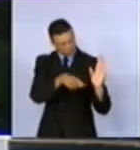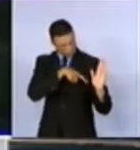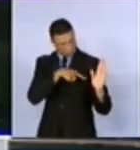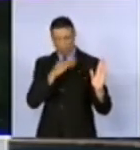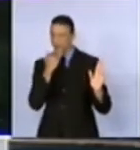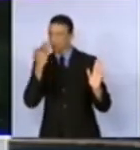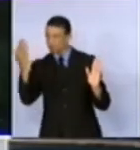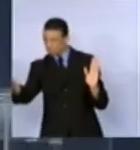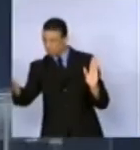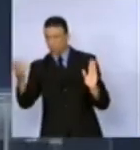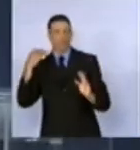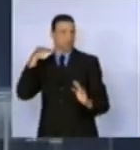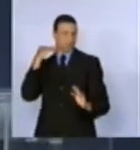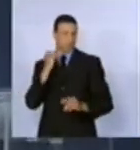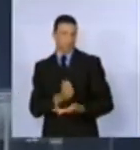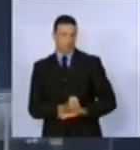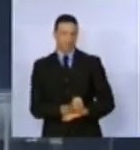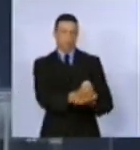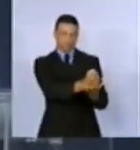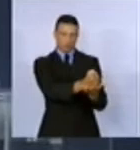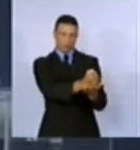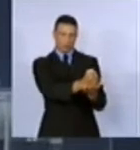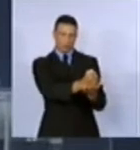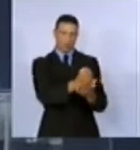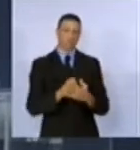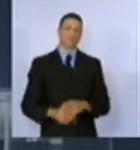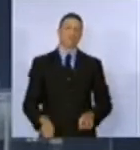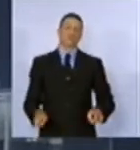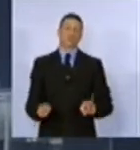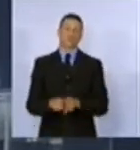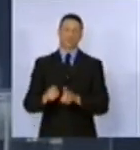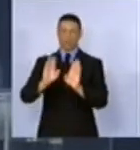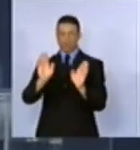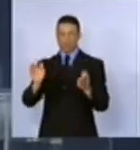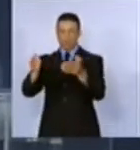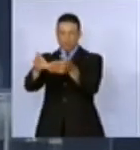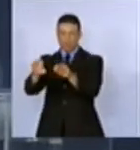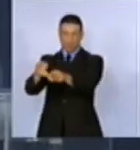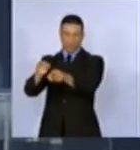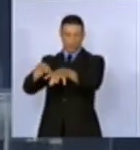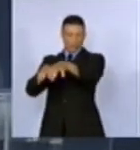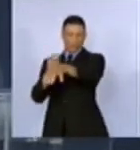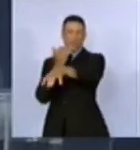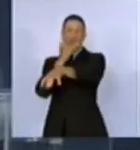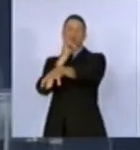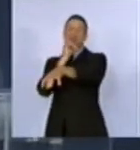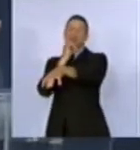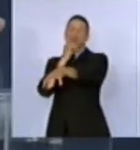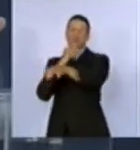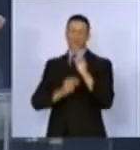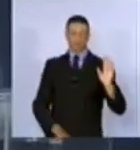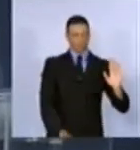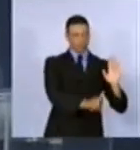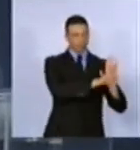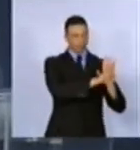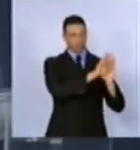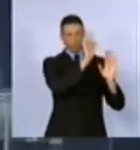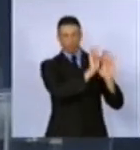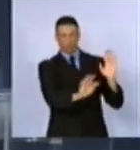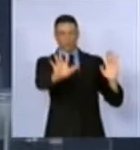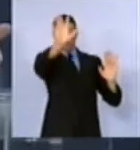que o banco apoia hoje especificamente no setor sucroenergético a gente observa as legislações em âmbito federal